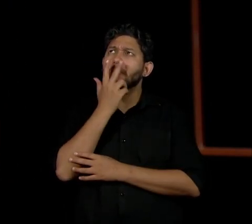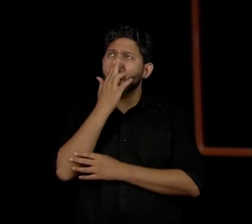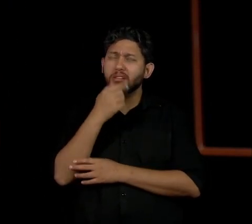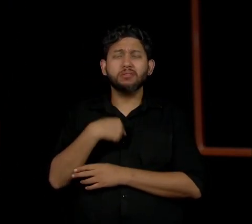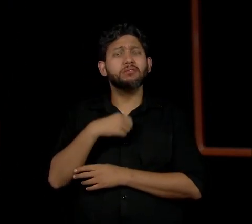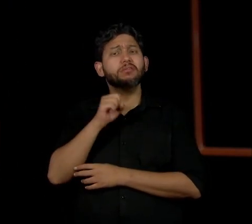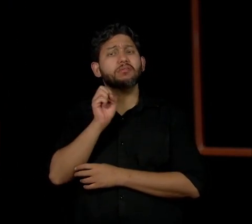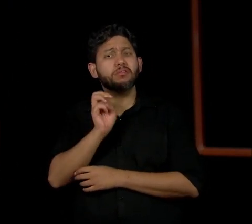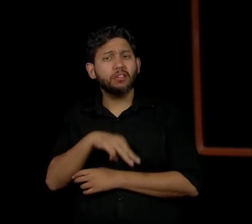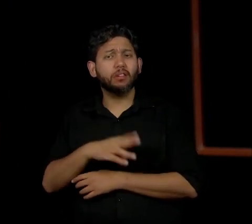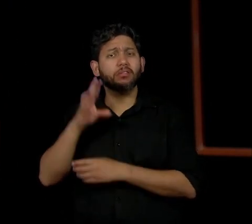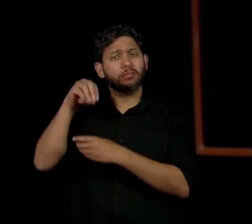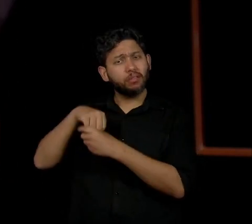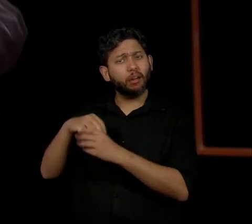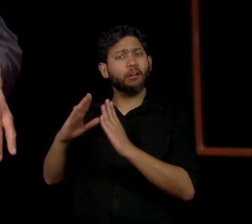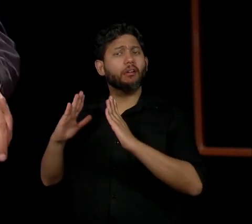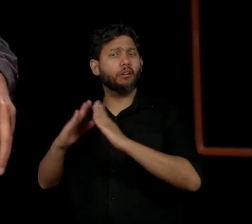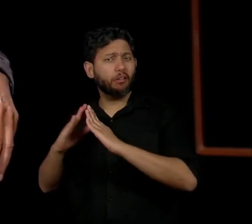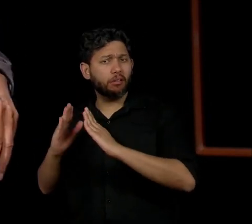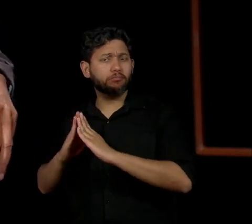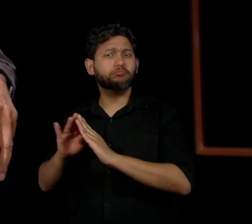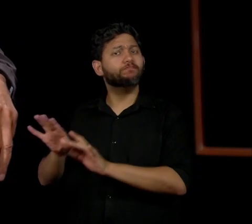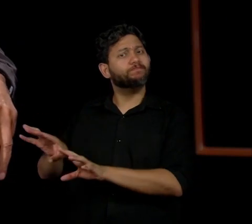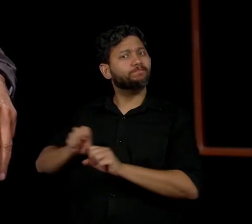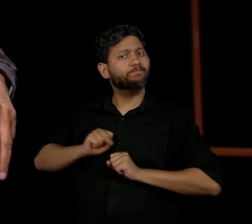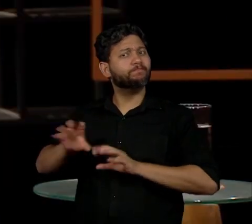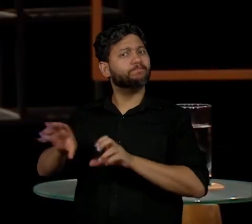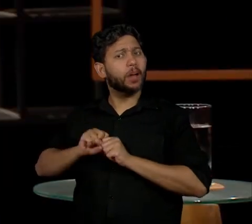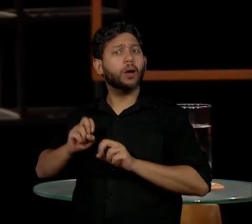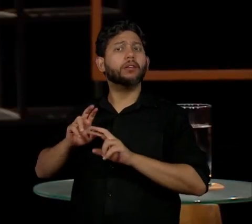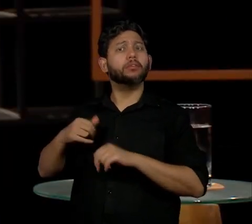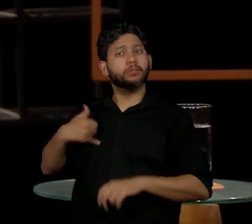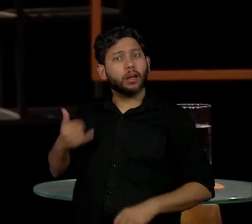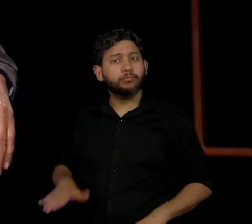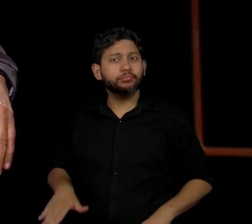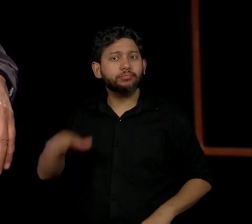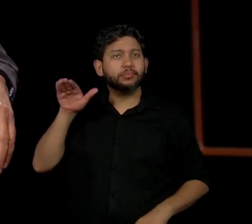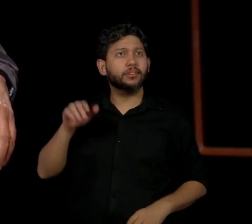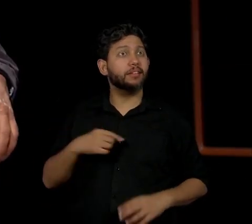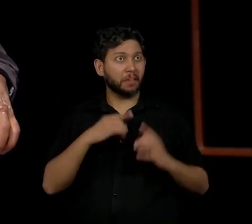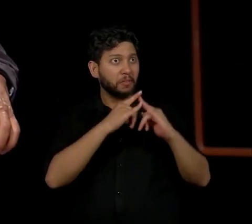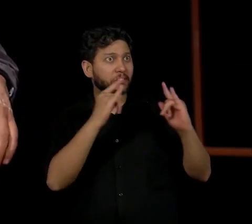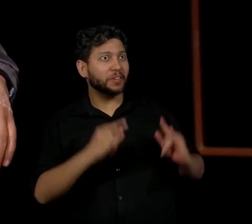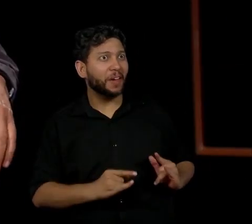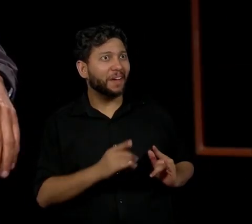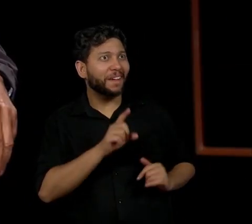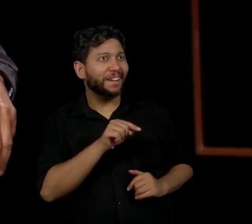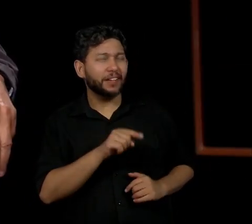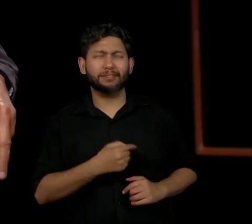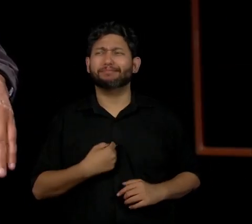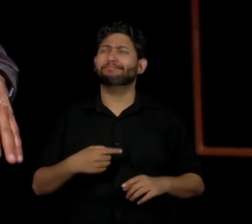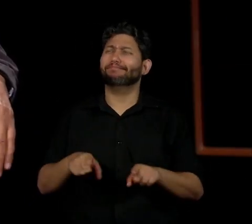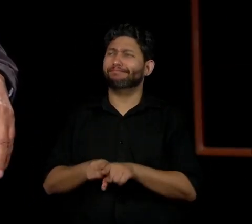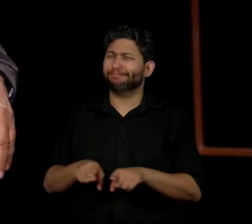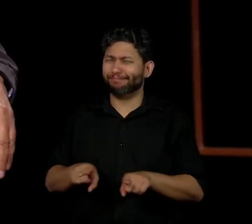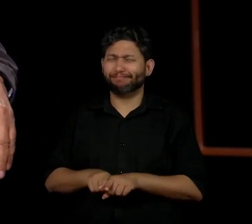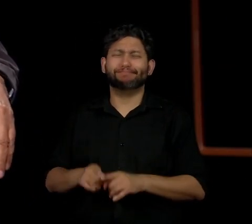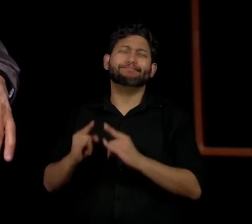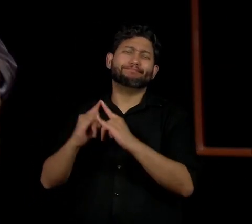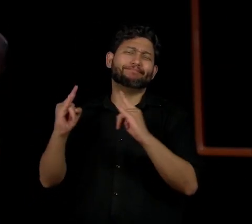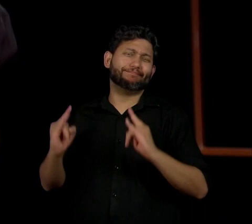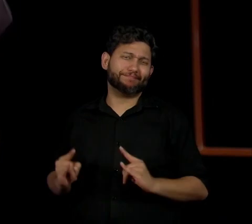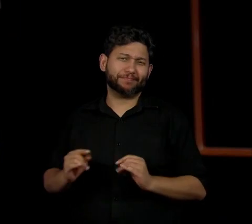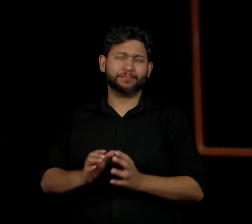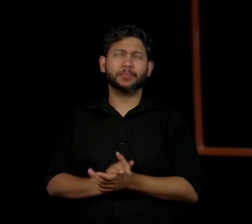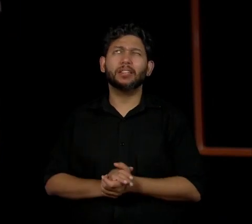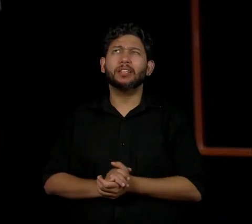mais distante, mais lá na infância. Muito circo também, né? Também, sim, sem dúvida alguma. Eu